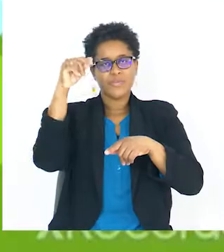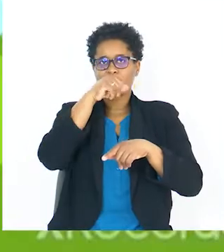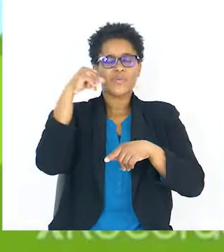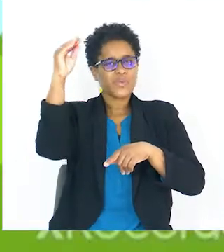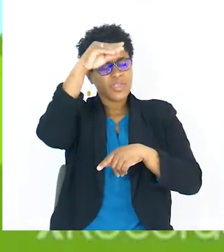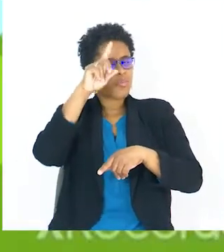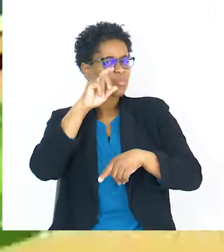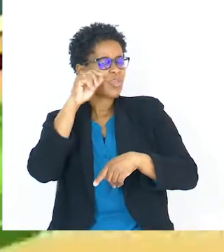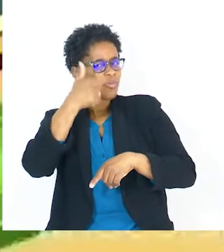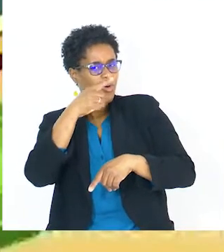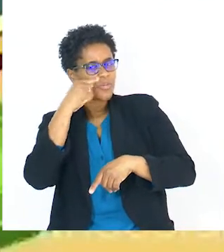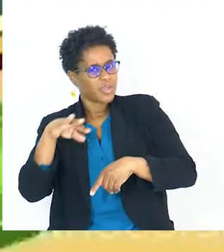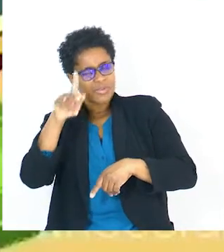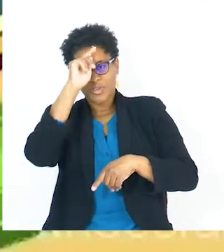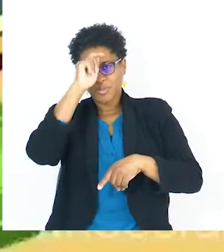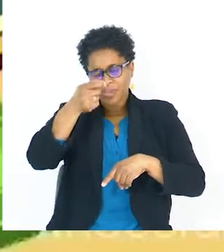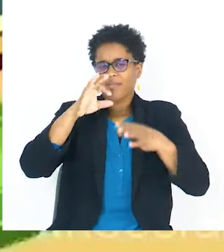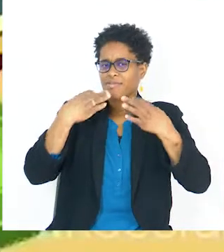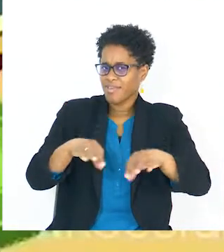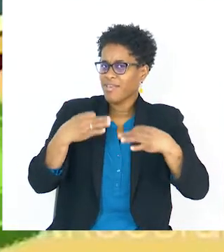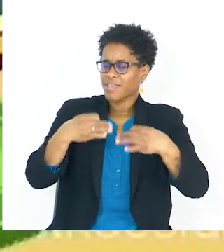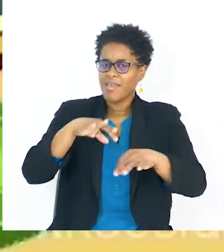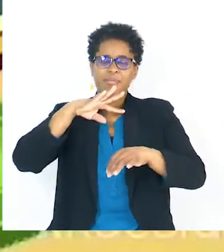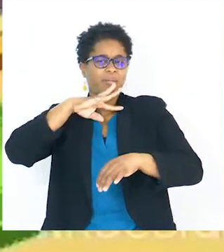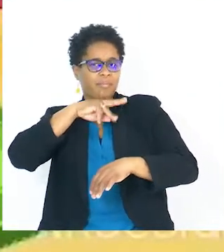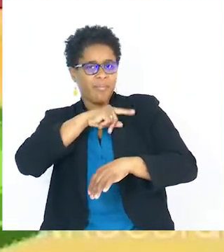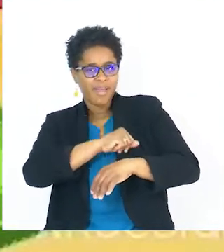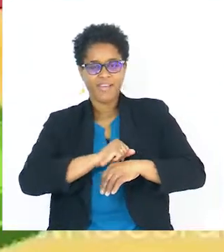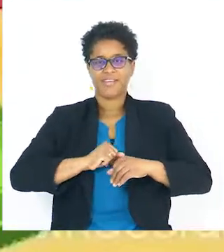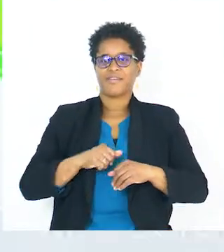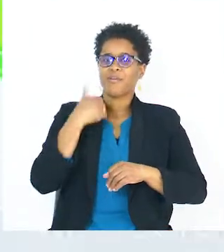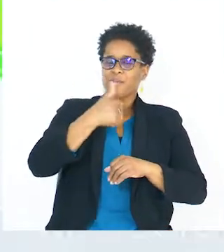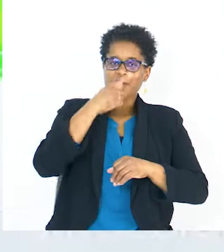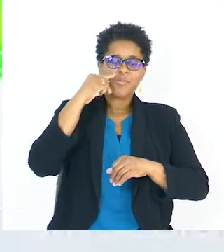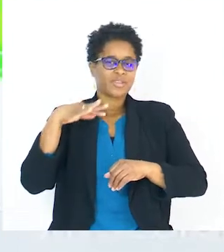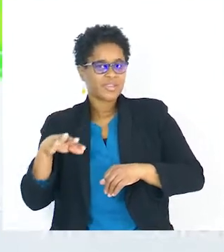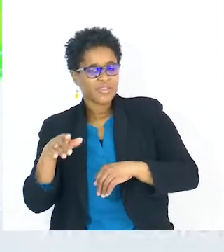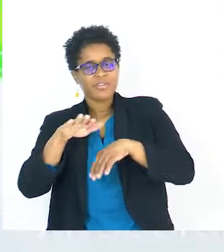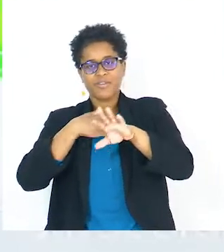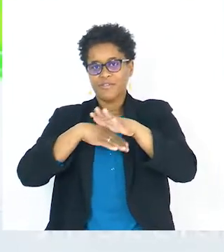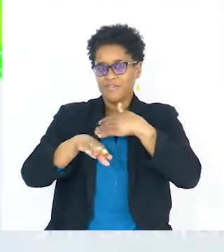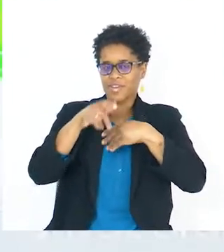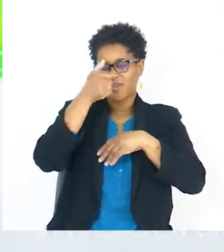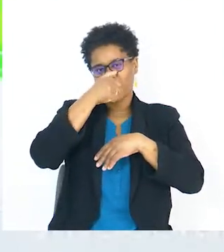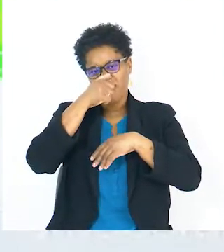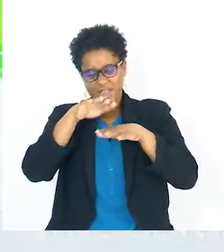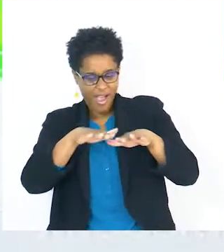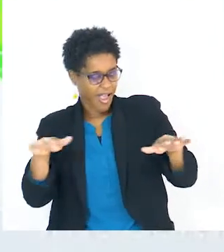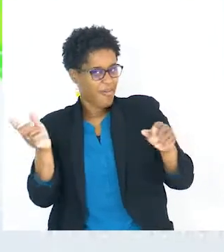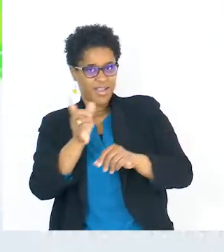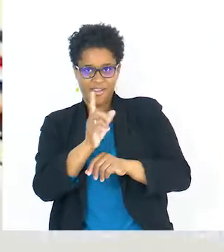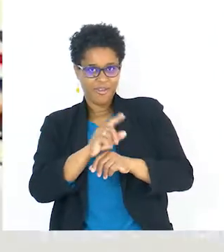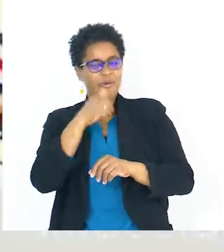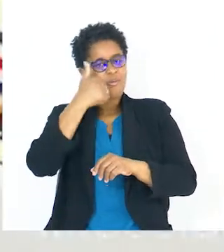bom menino que obedece sempre, sempre a mamãezinha. O bom menino não faz pipi na